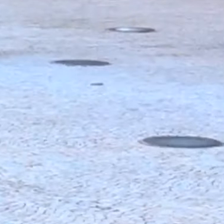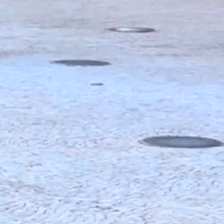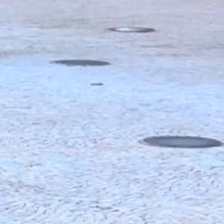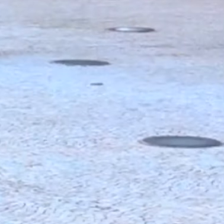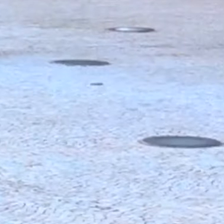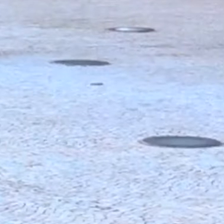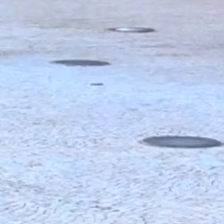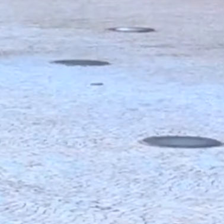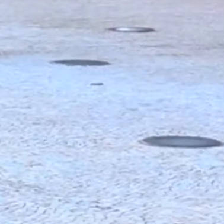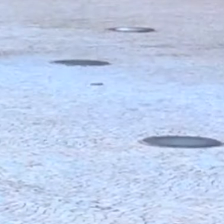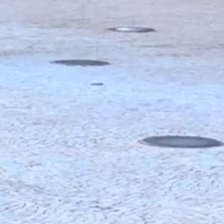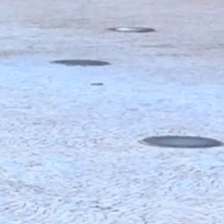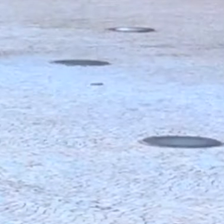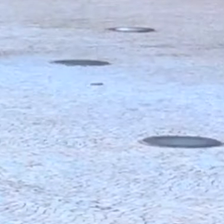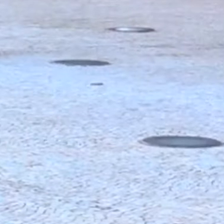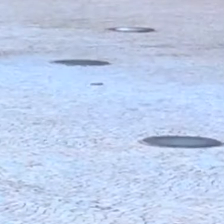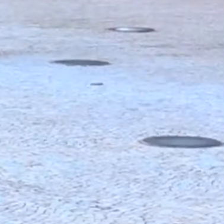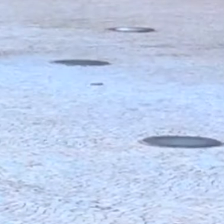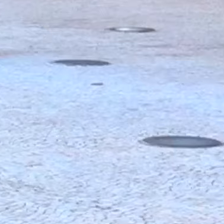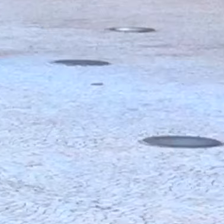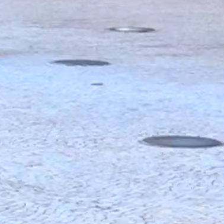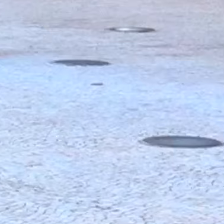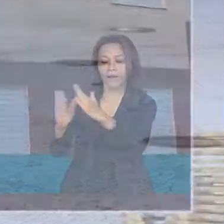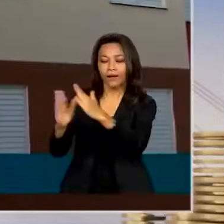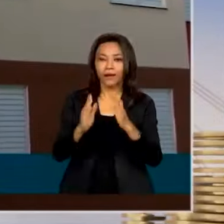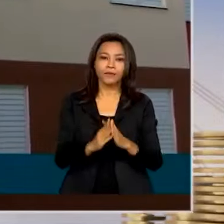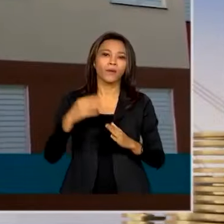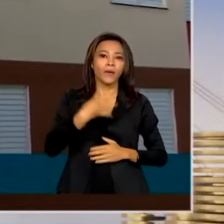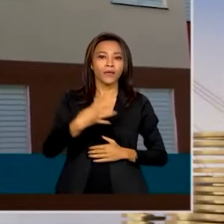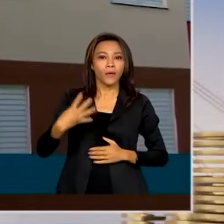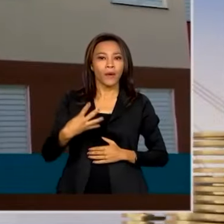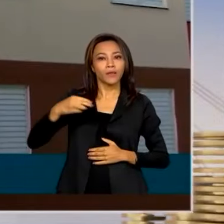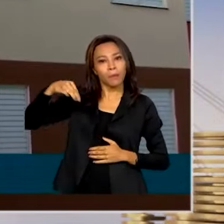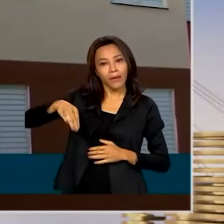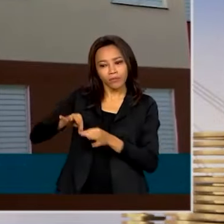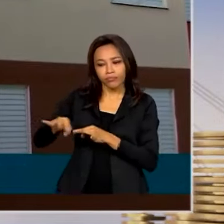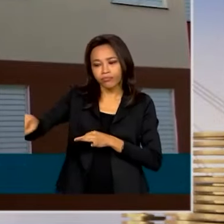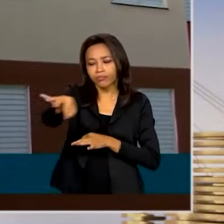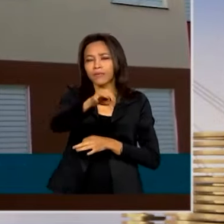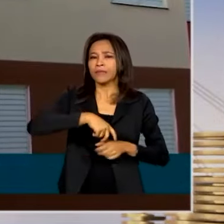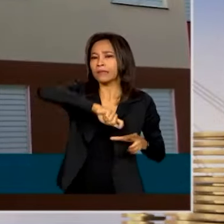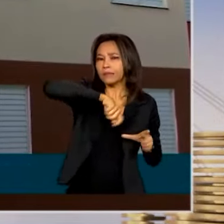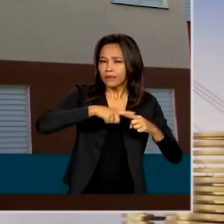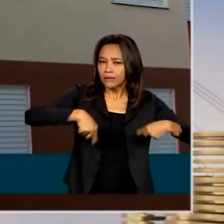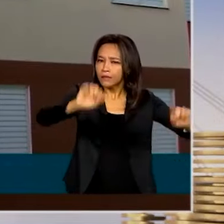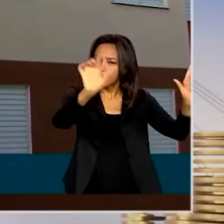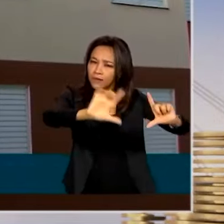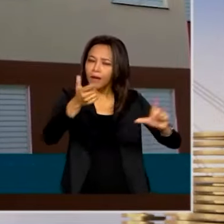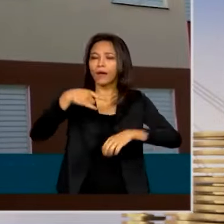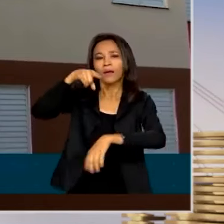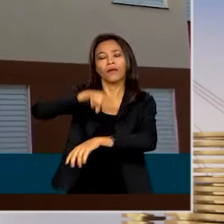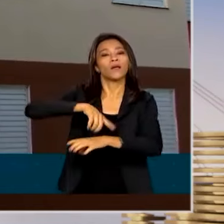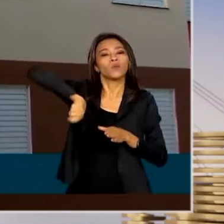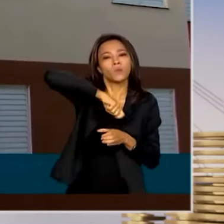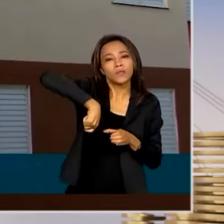Eles estão chamando, Lívia, de redutor social, que é um cálculo que vai ser feito na hora da tributação para